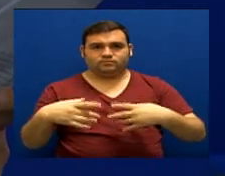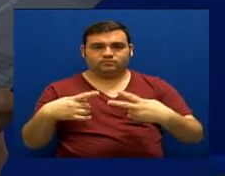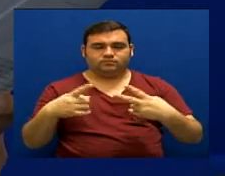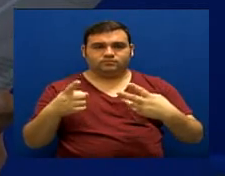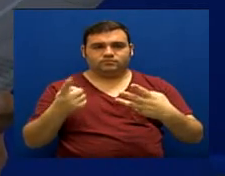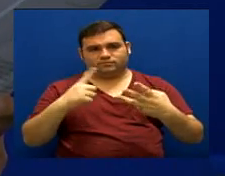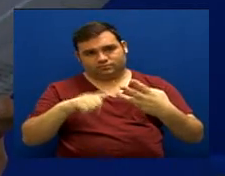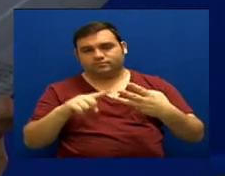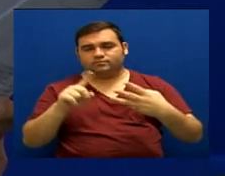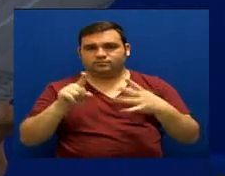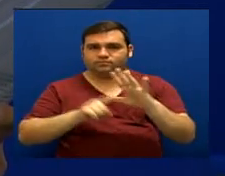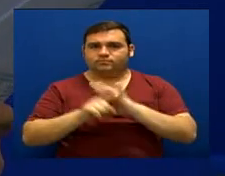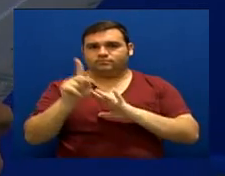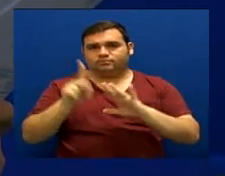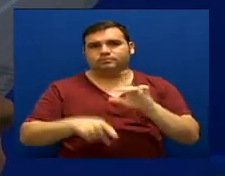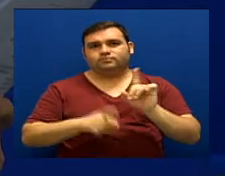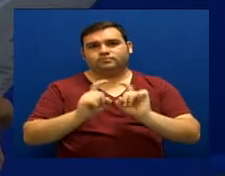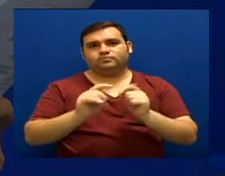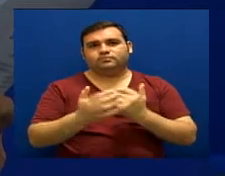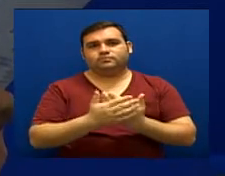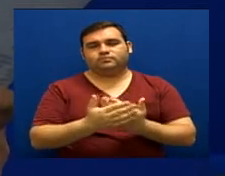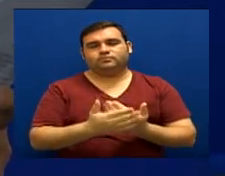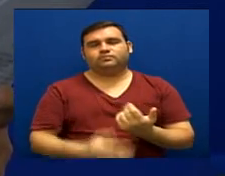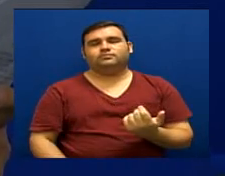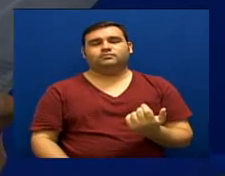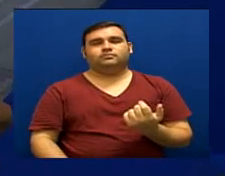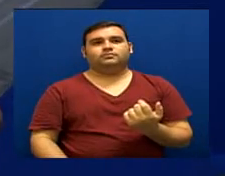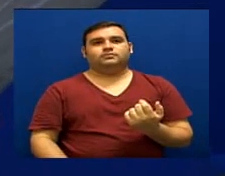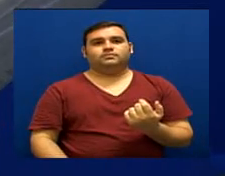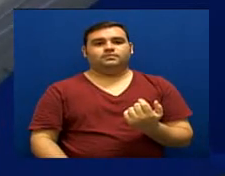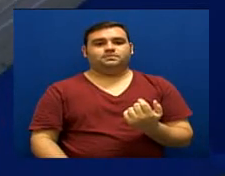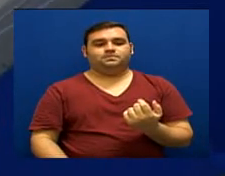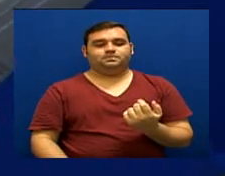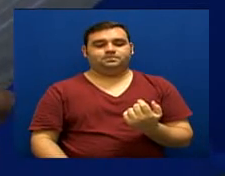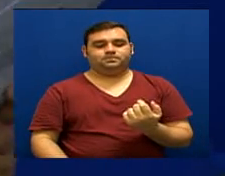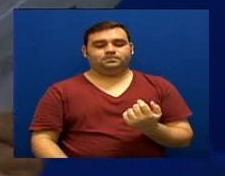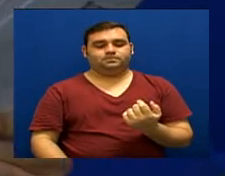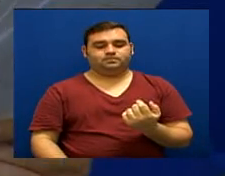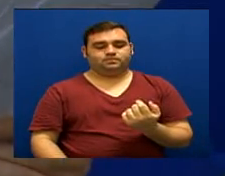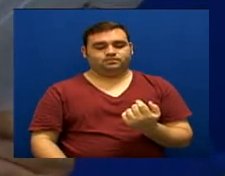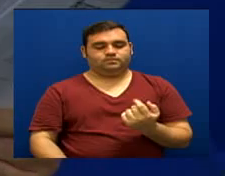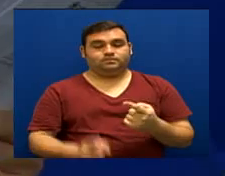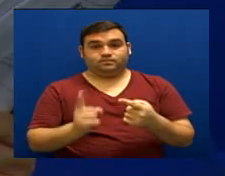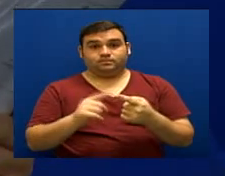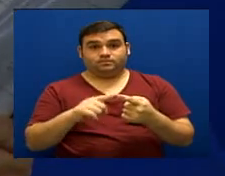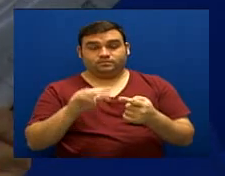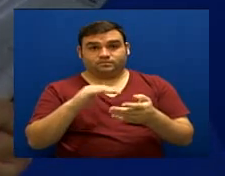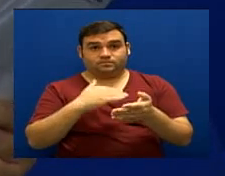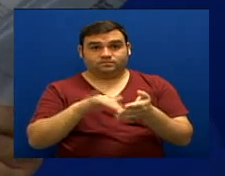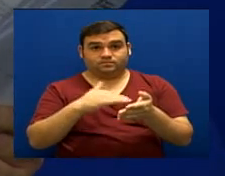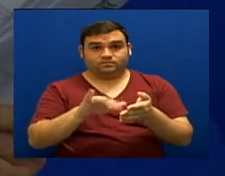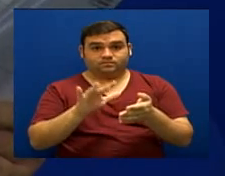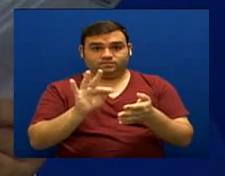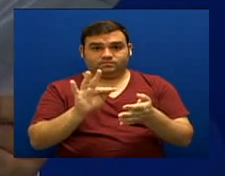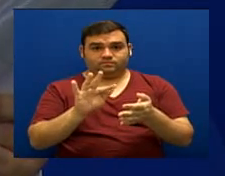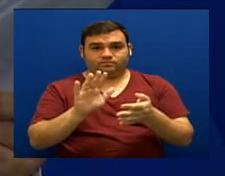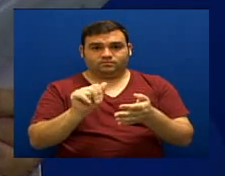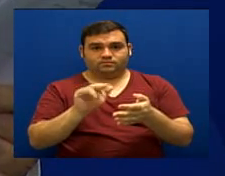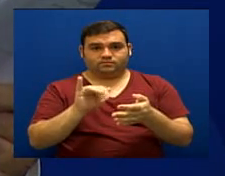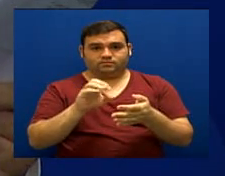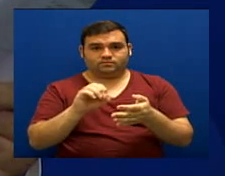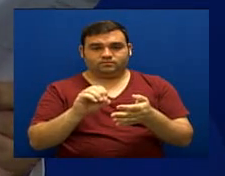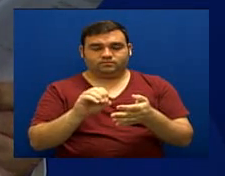pergunta para o presidente da comissão então para o secretário fábio certo